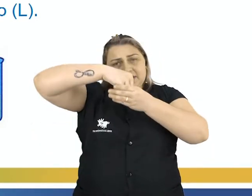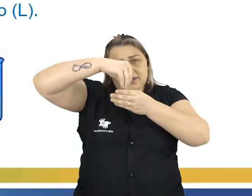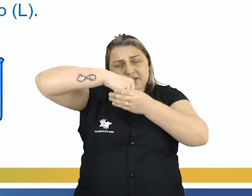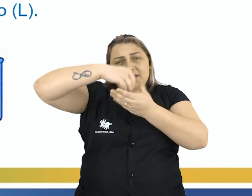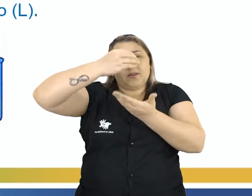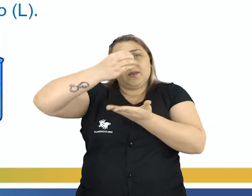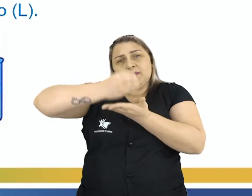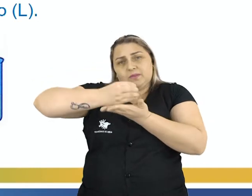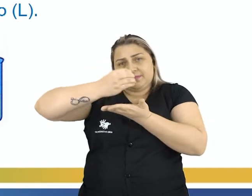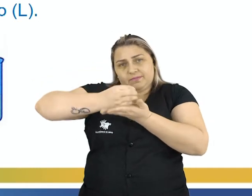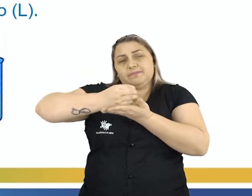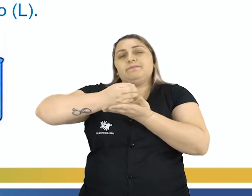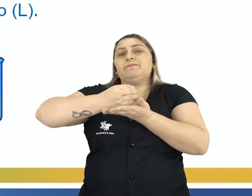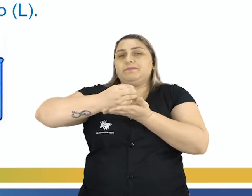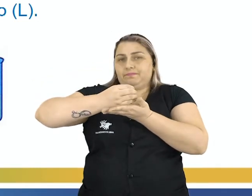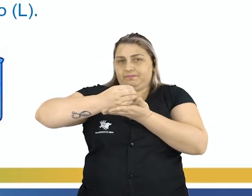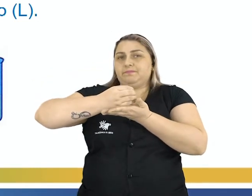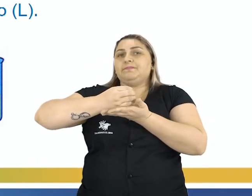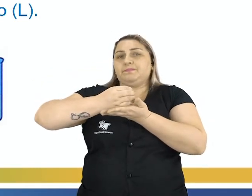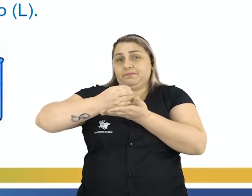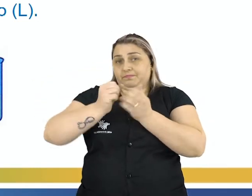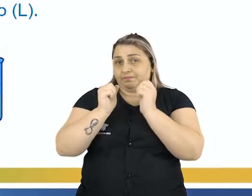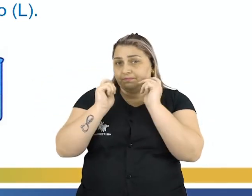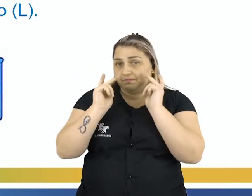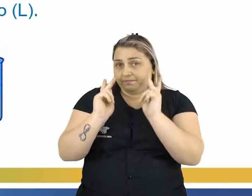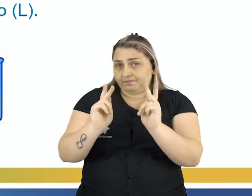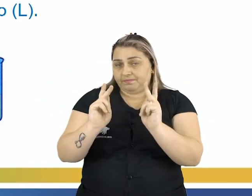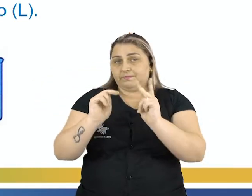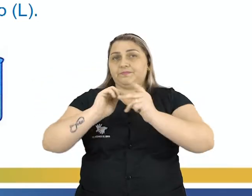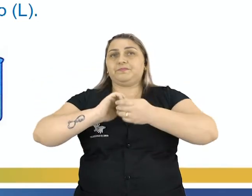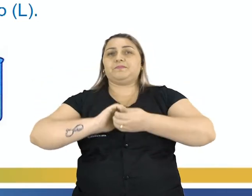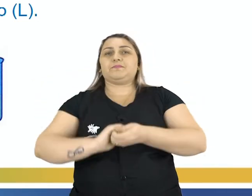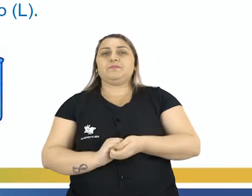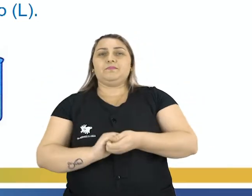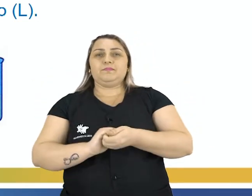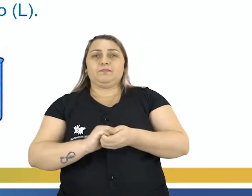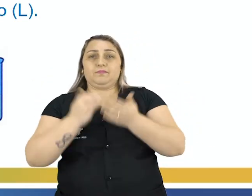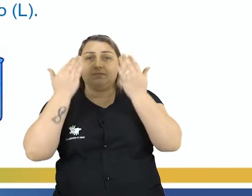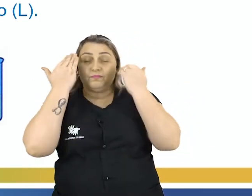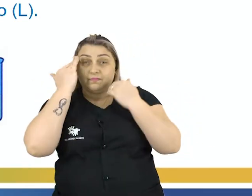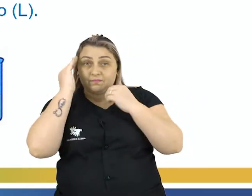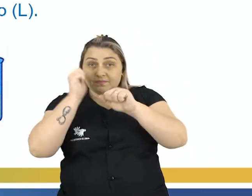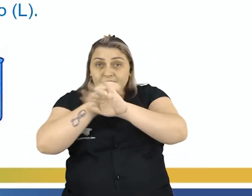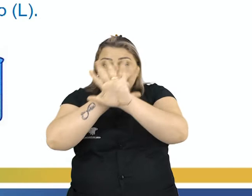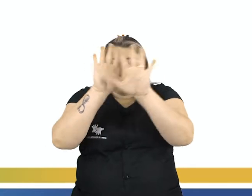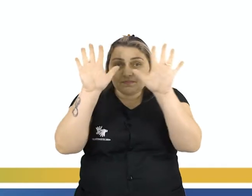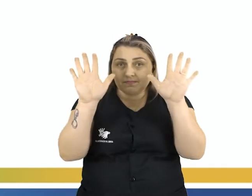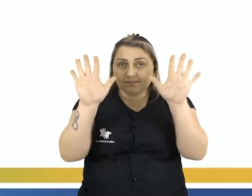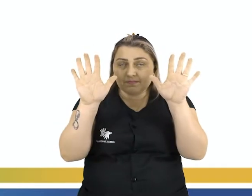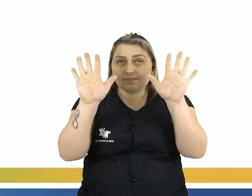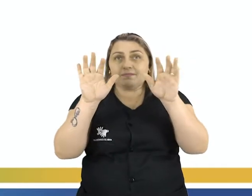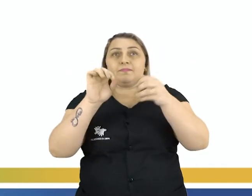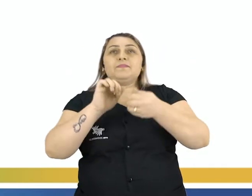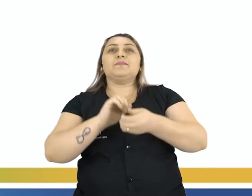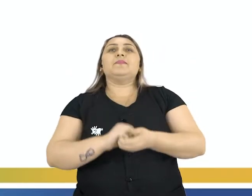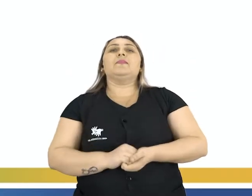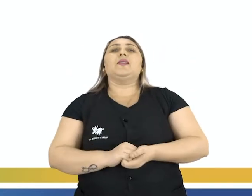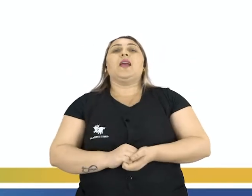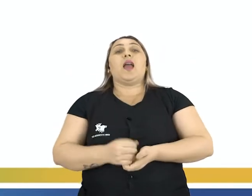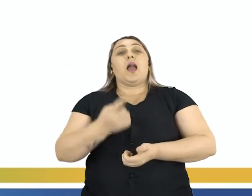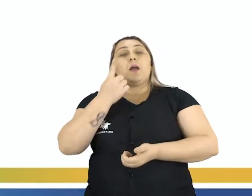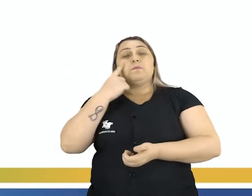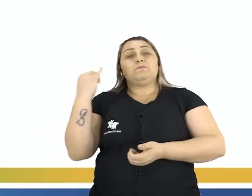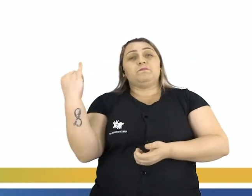interno de um recipiente, ok? Ficou bem claro para você?